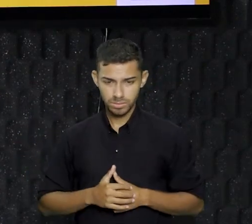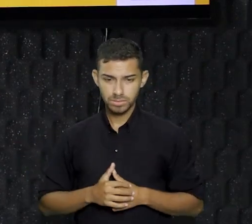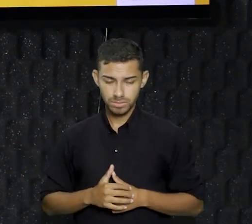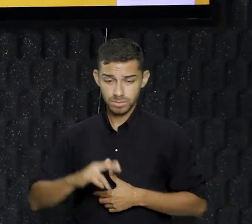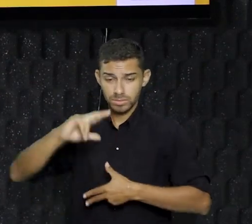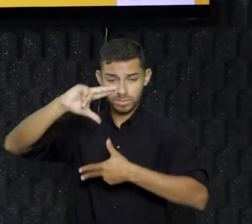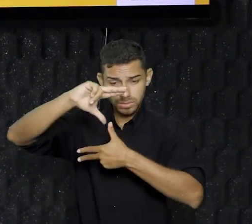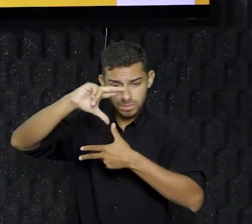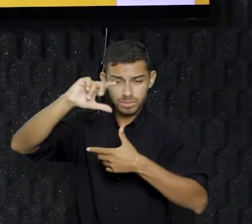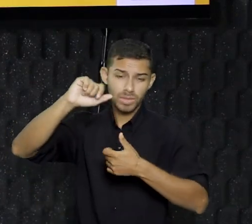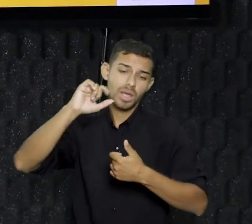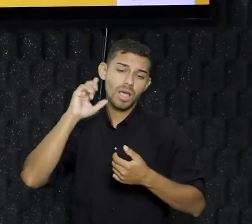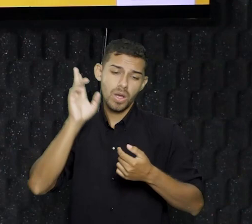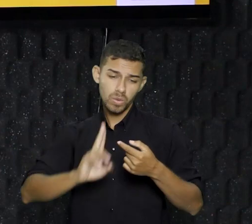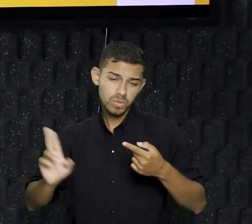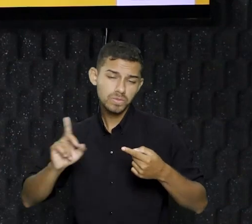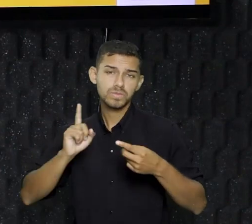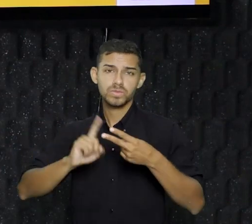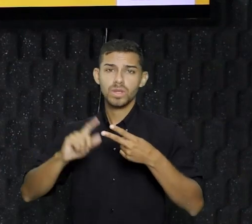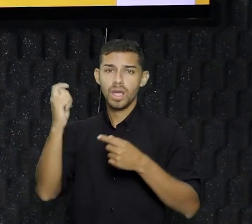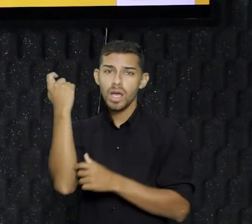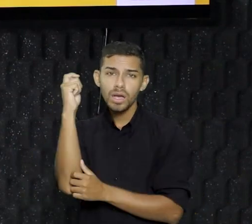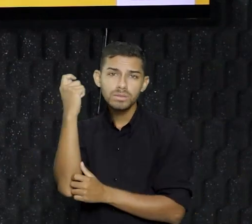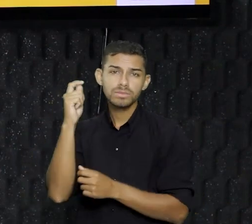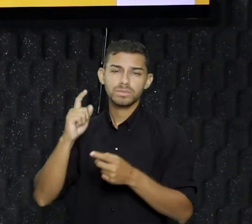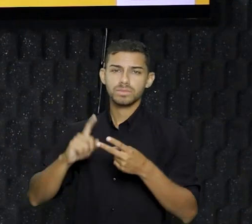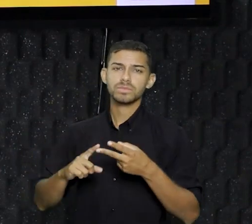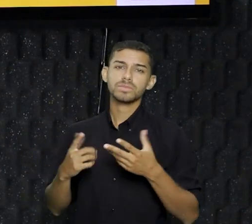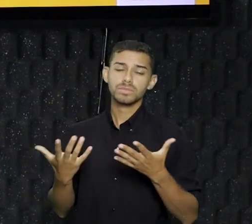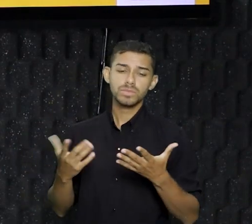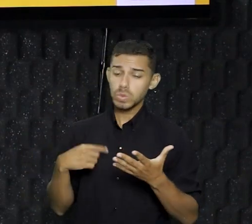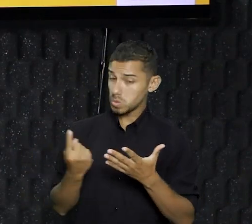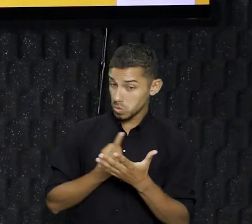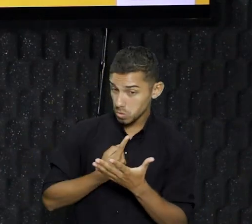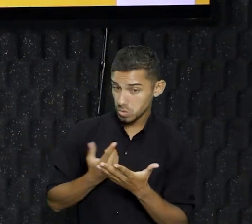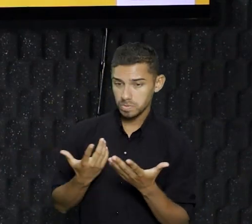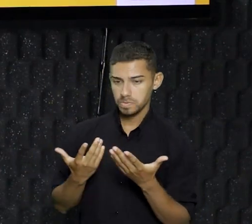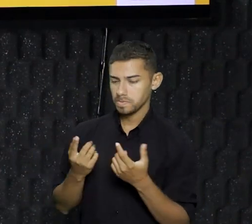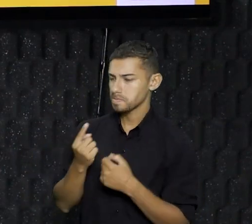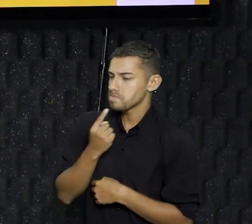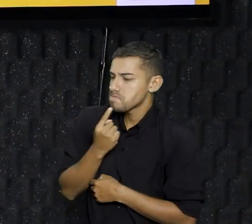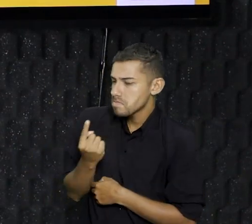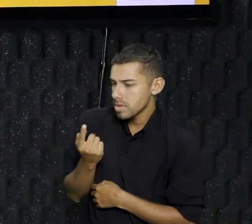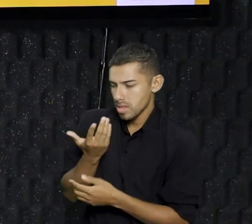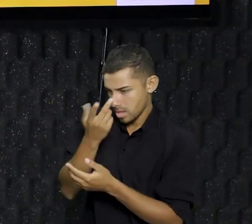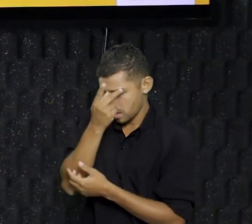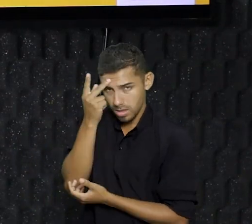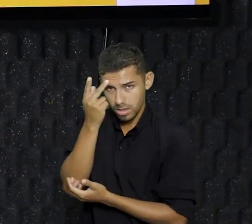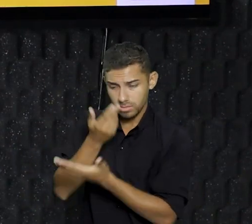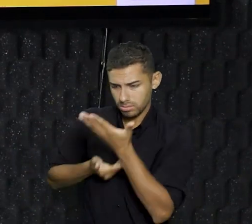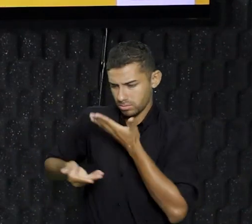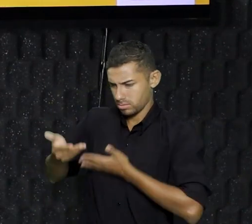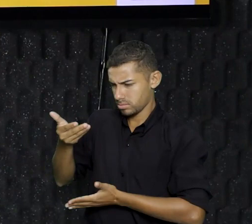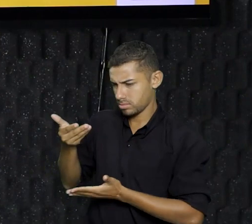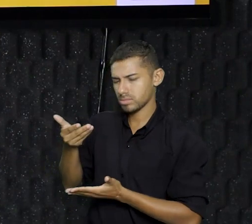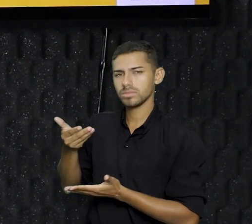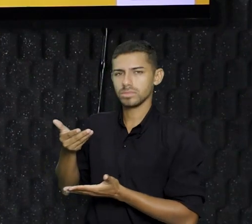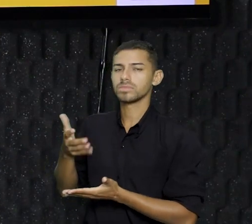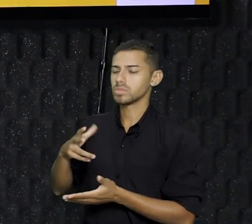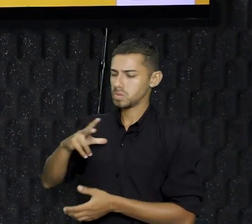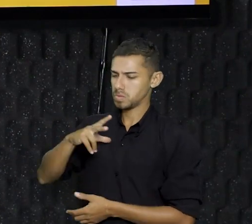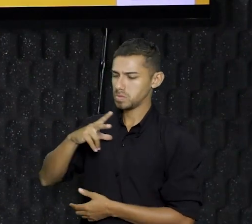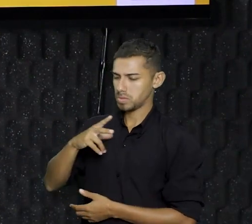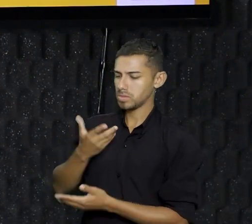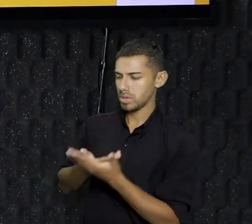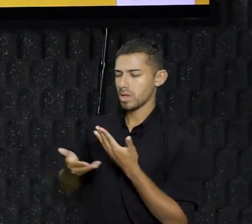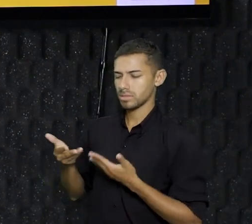Colômbia usa muito Argentina então quando nós somos muito próximos de alguém isso nos dá uma intimidade maior